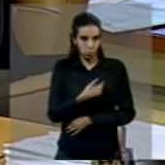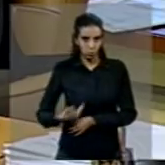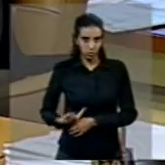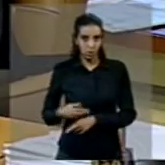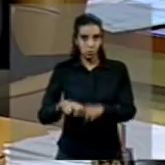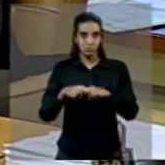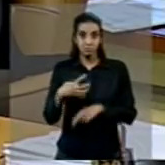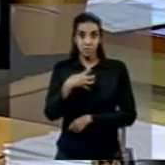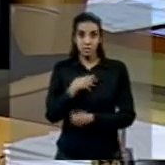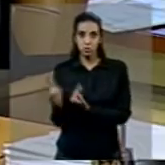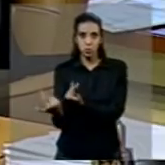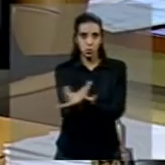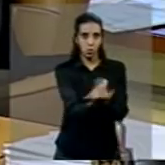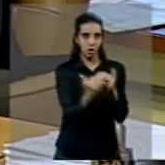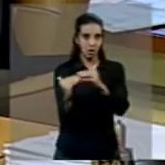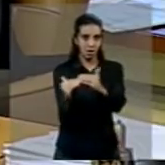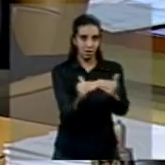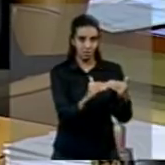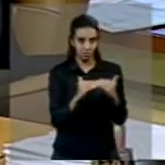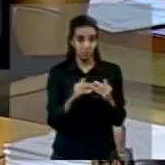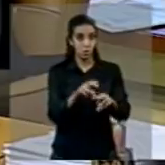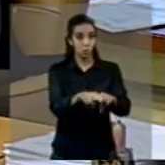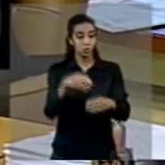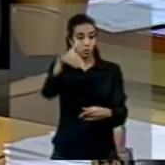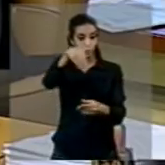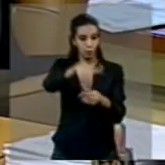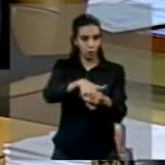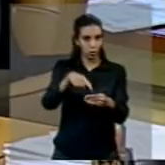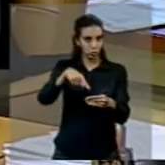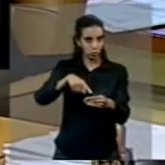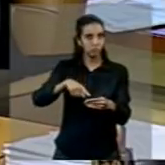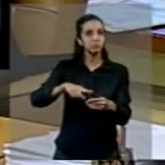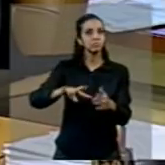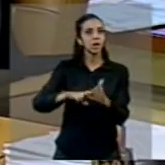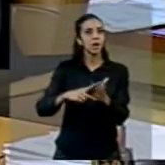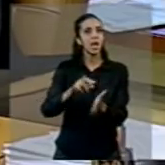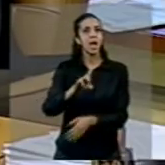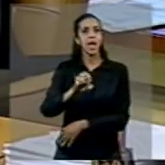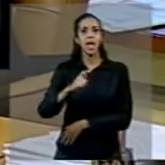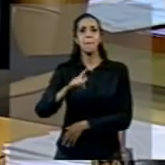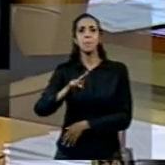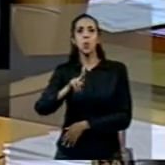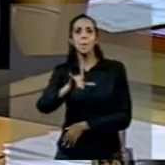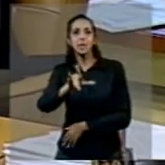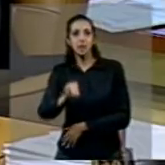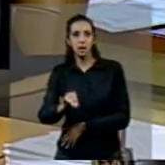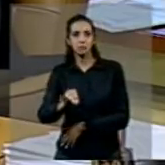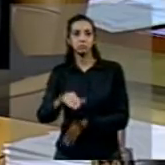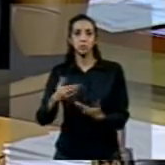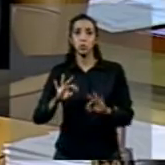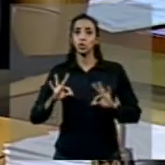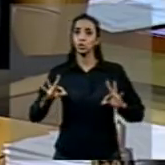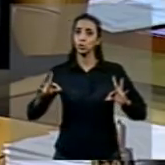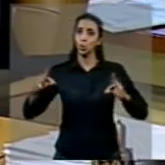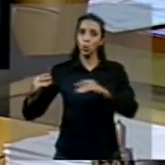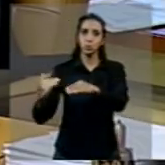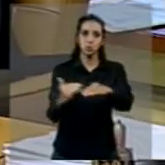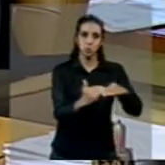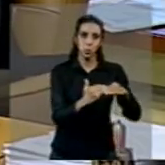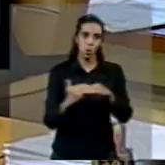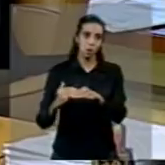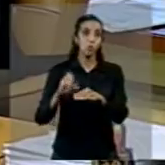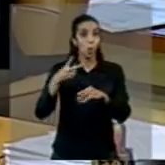iguais. O voto é, pois, fundamento da República que a todos iguala ou deve igualar. Por